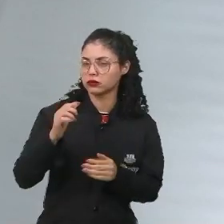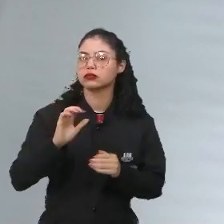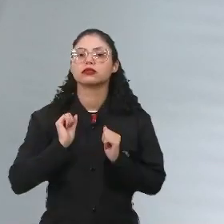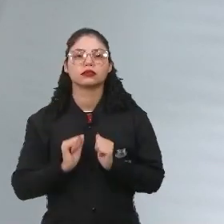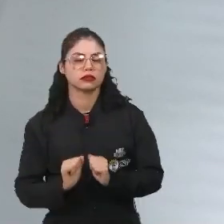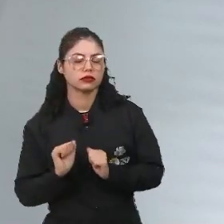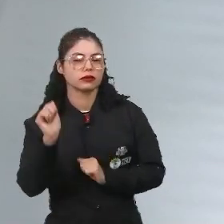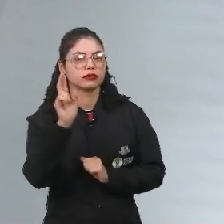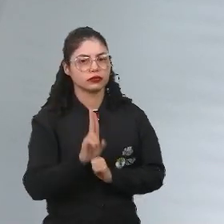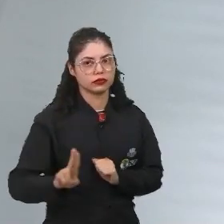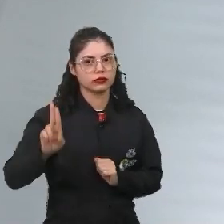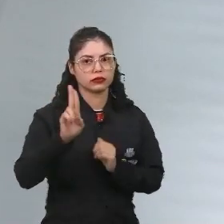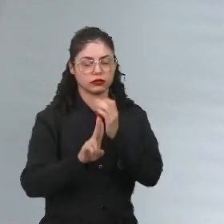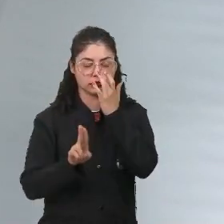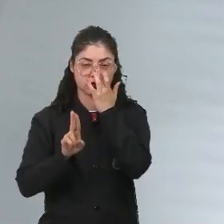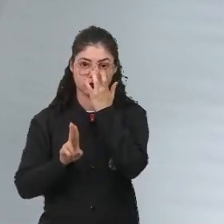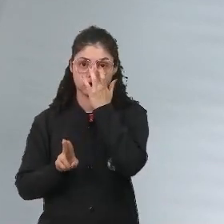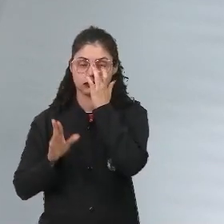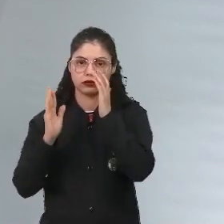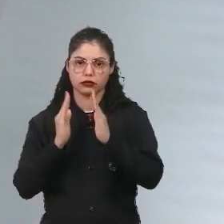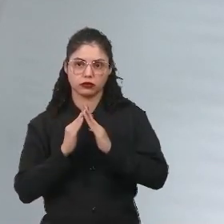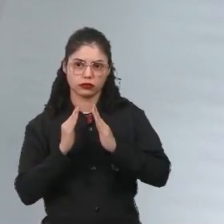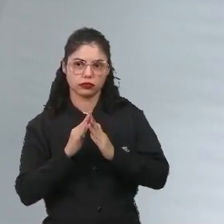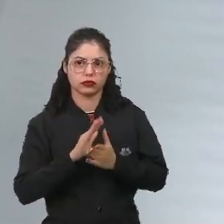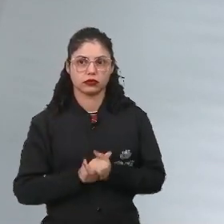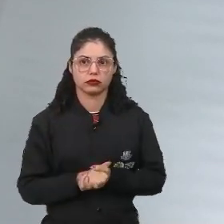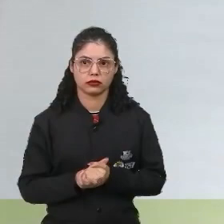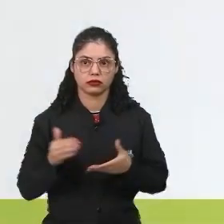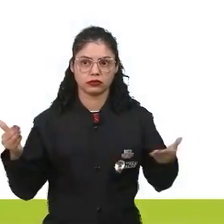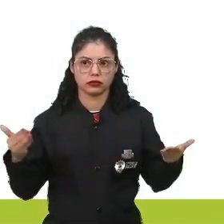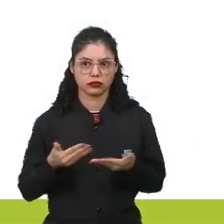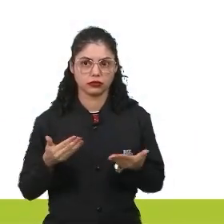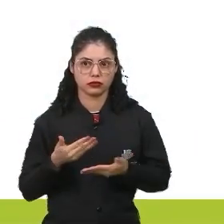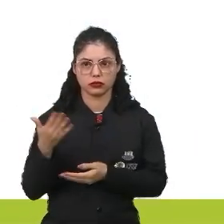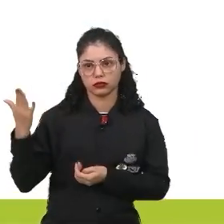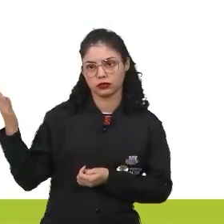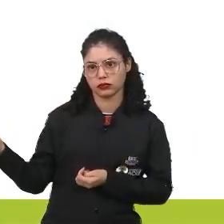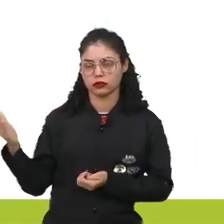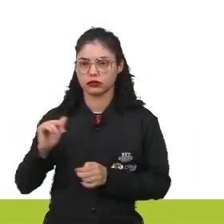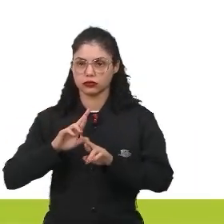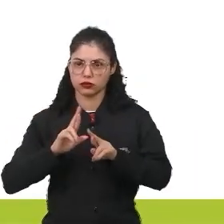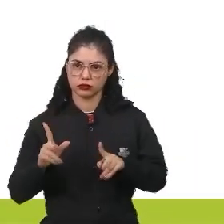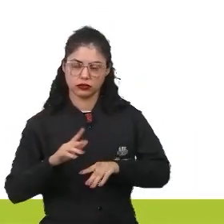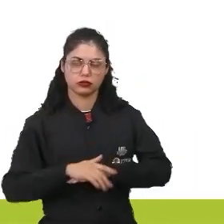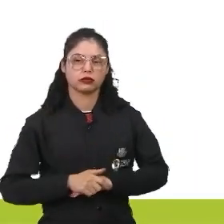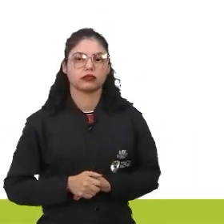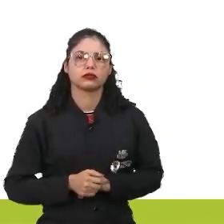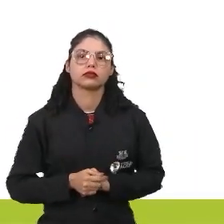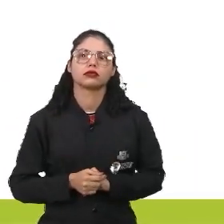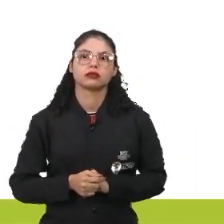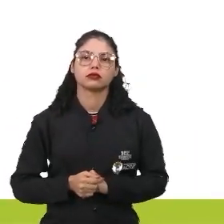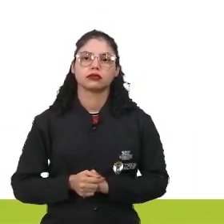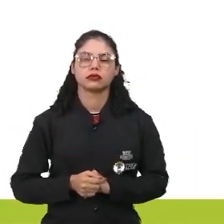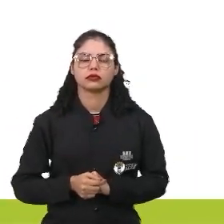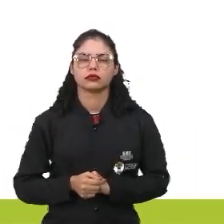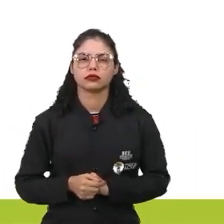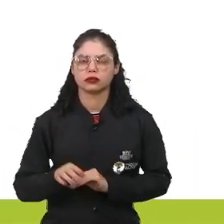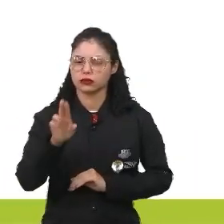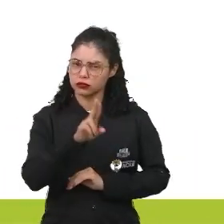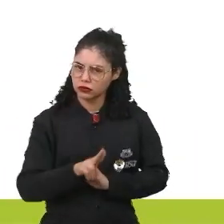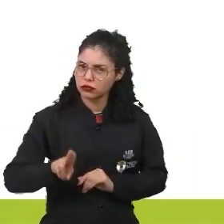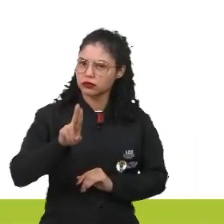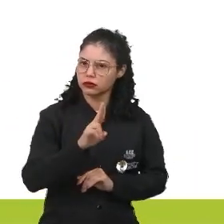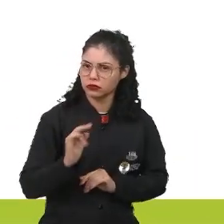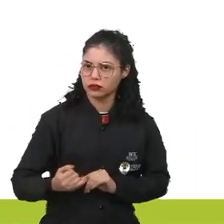ser utilizados em casa. Agora, um método aqui um pouquinho mais diferente também é a decantação, que é